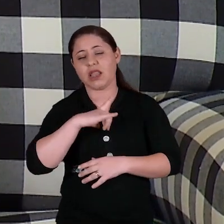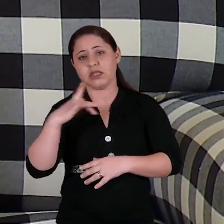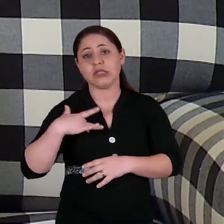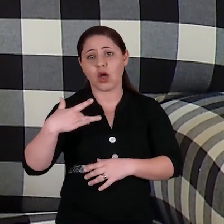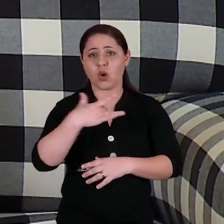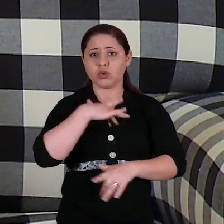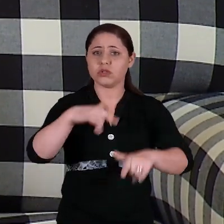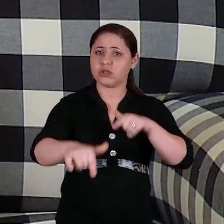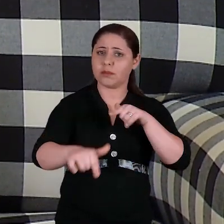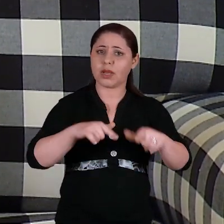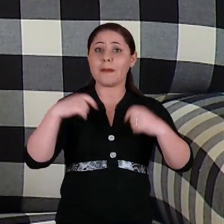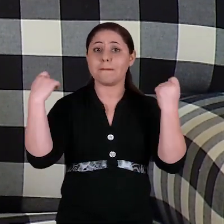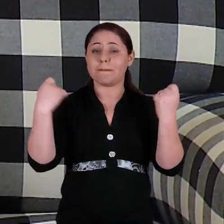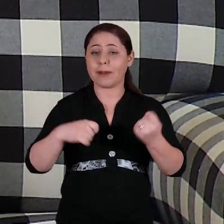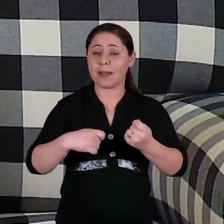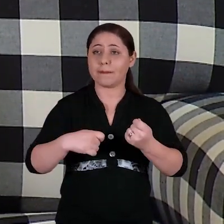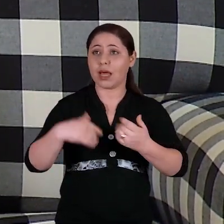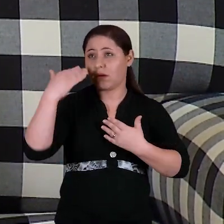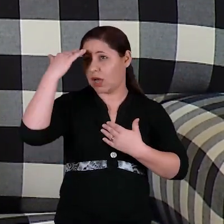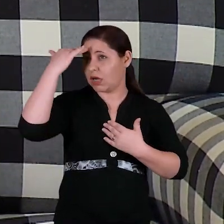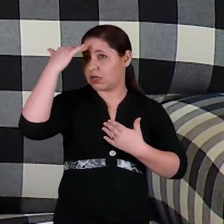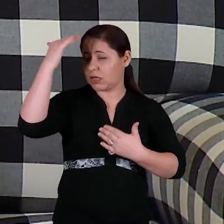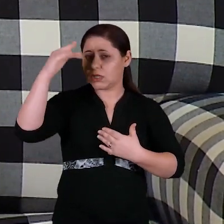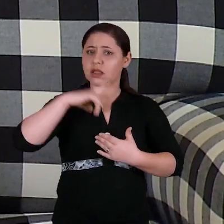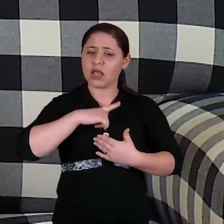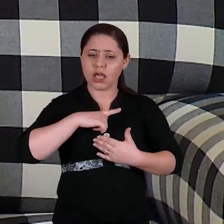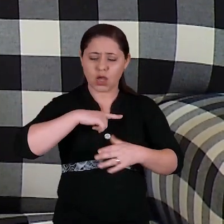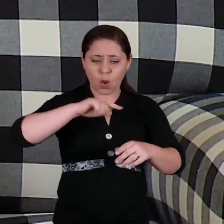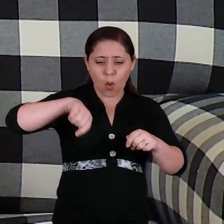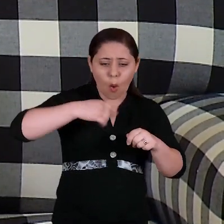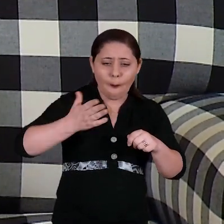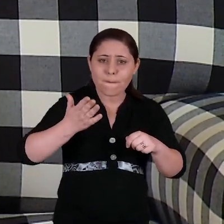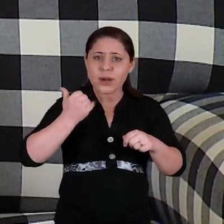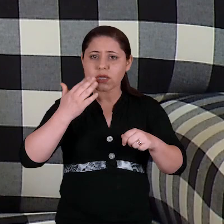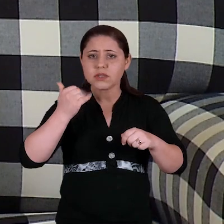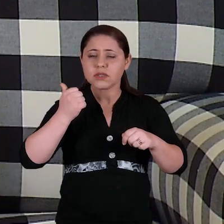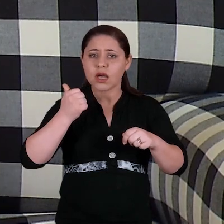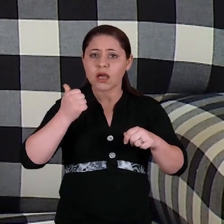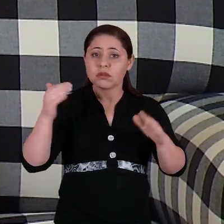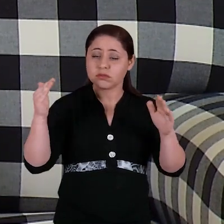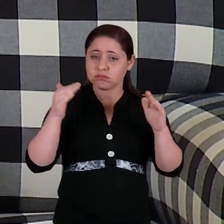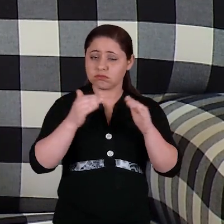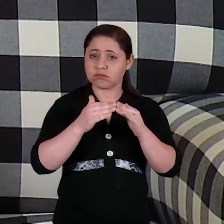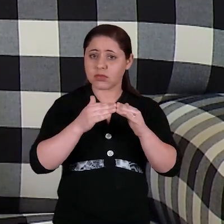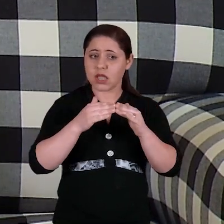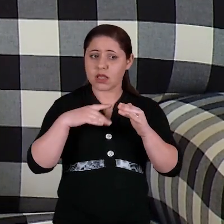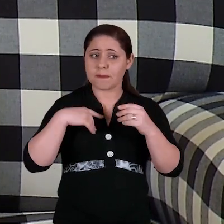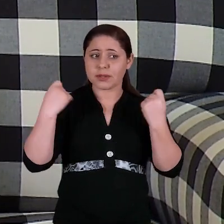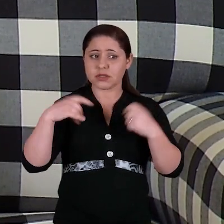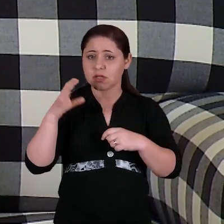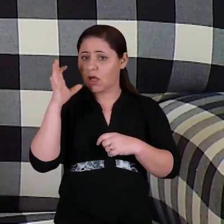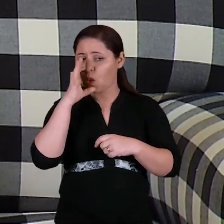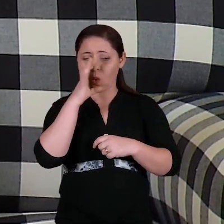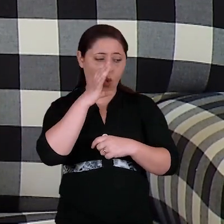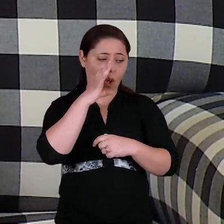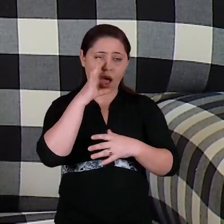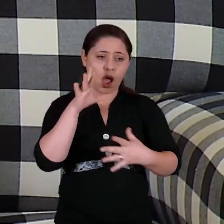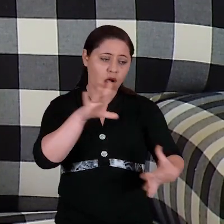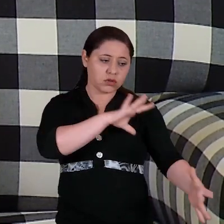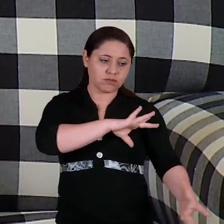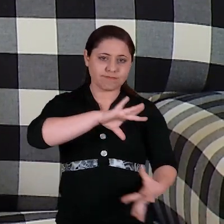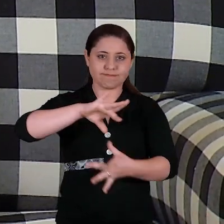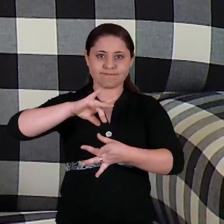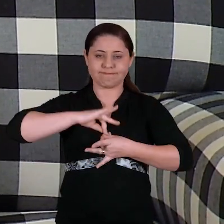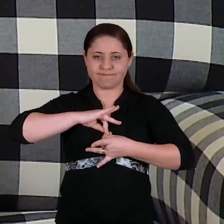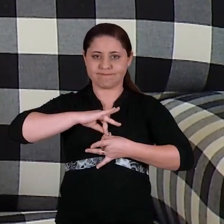tem um trabalho, a gente tem que agradecer, né? Tem comida na mesa e também olhar para o lado, ter mais empatia em relação às